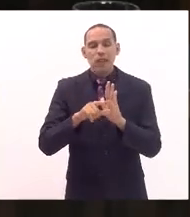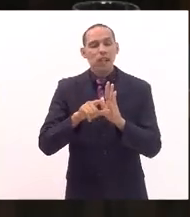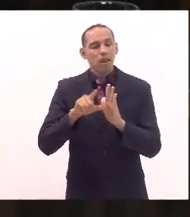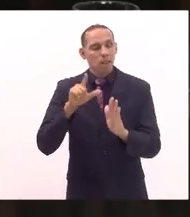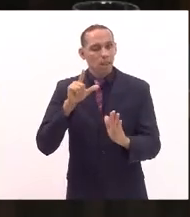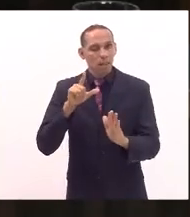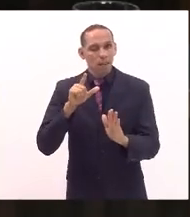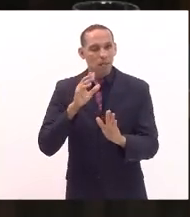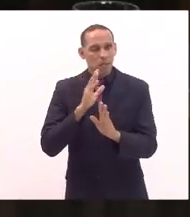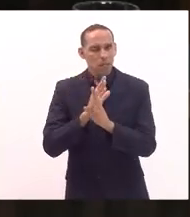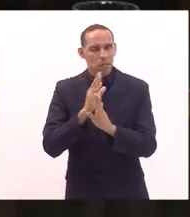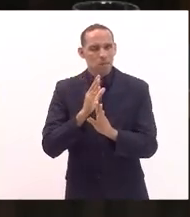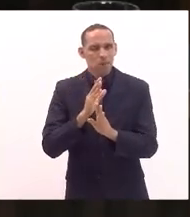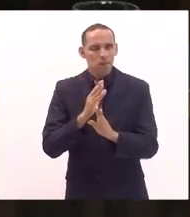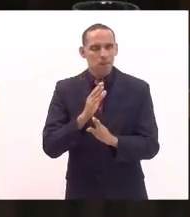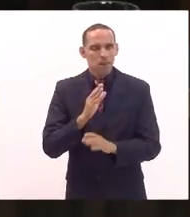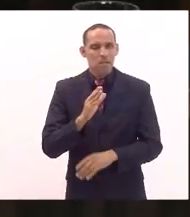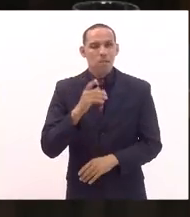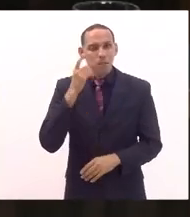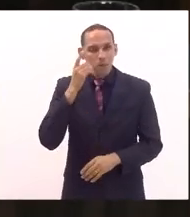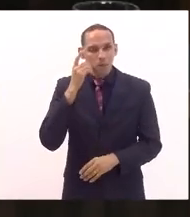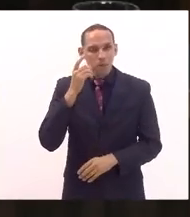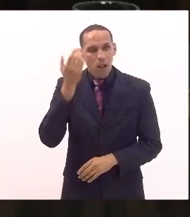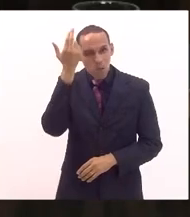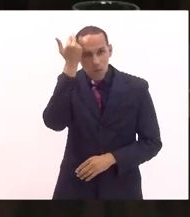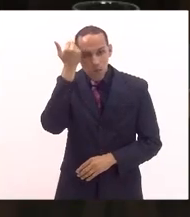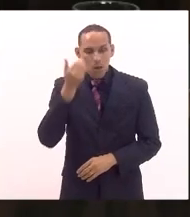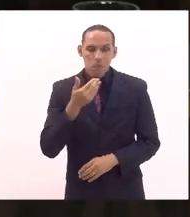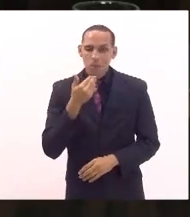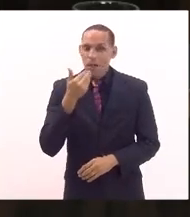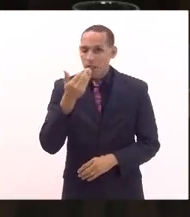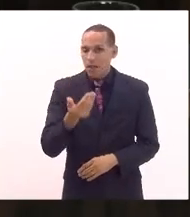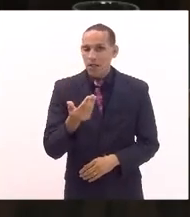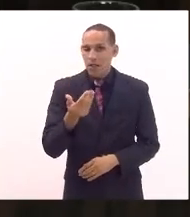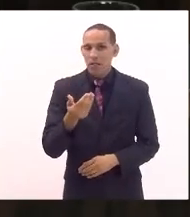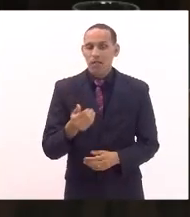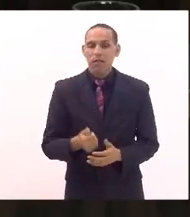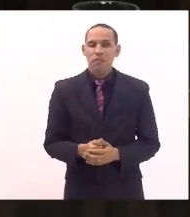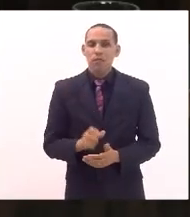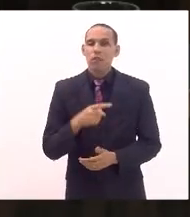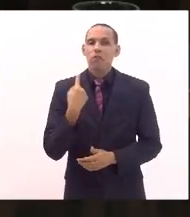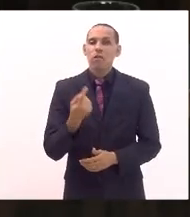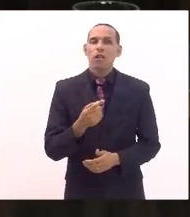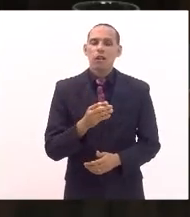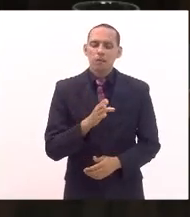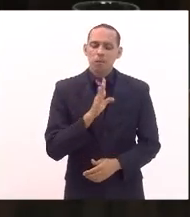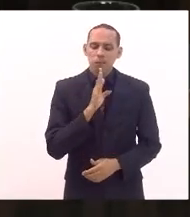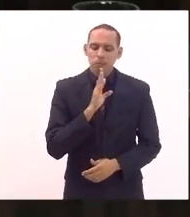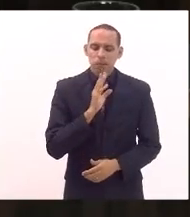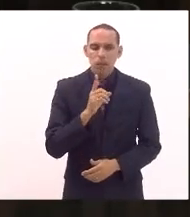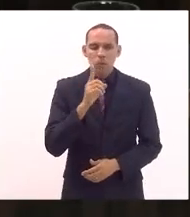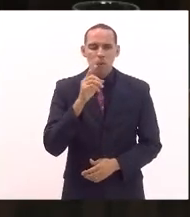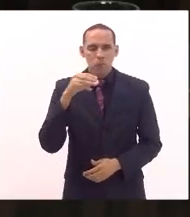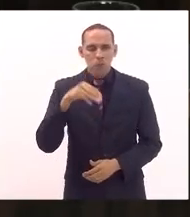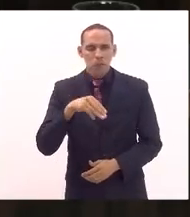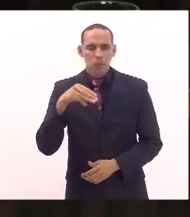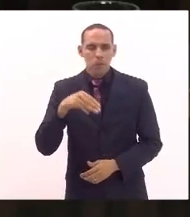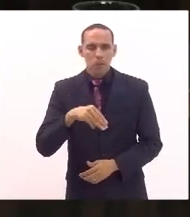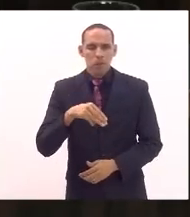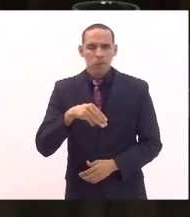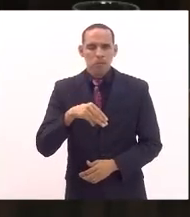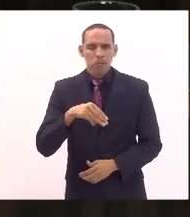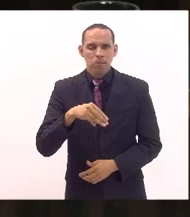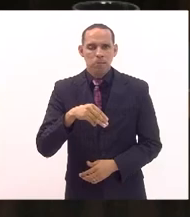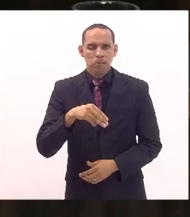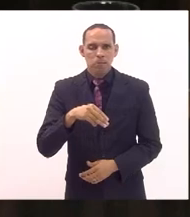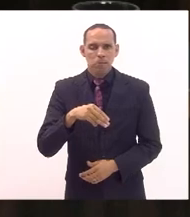porém a pedido do deputado ele Omar coêlho faremos um minuto de silêncio ao